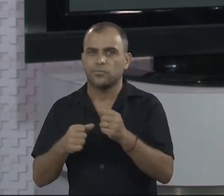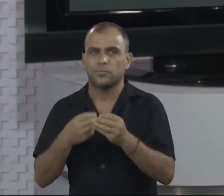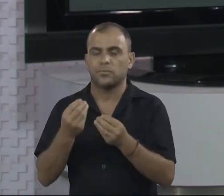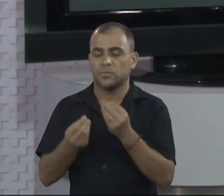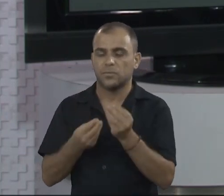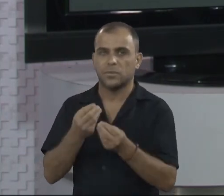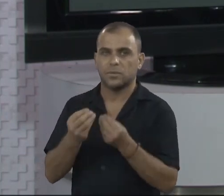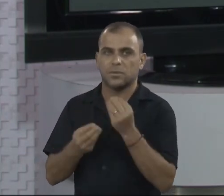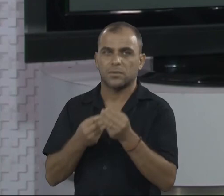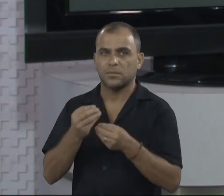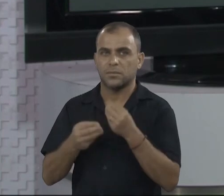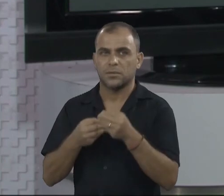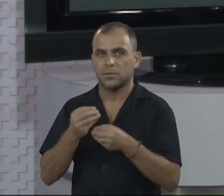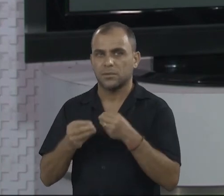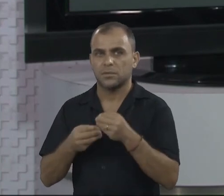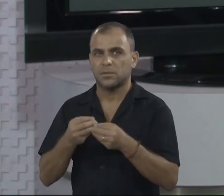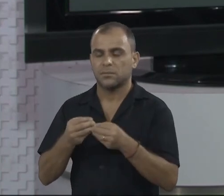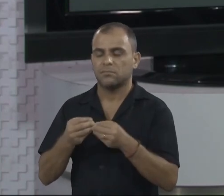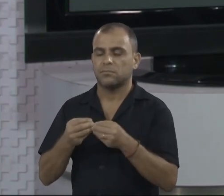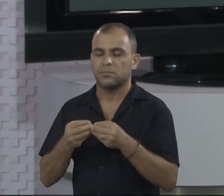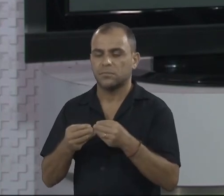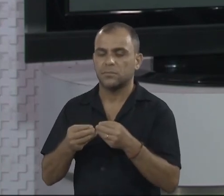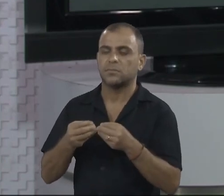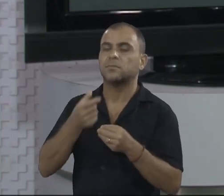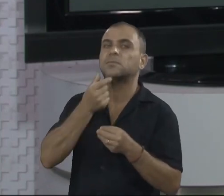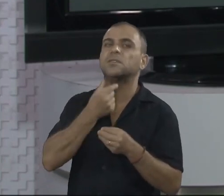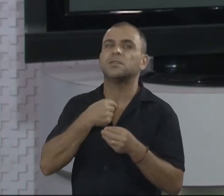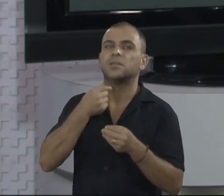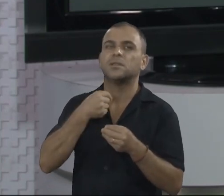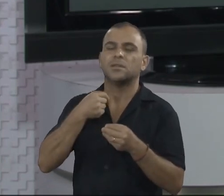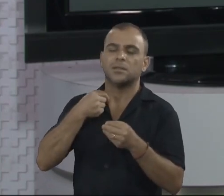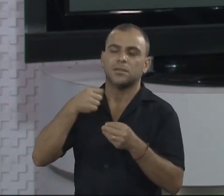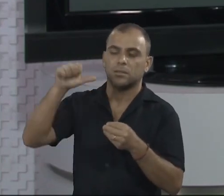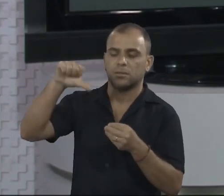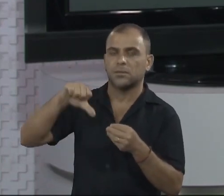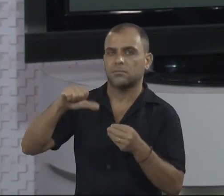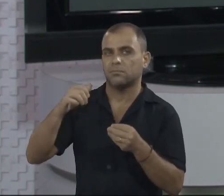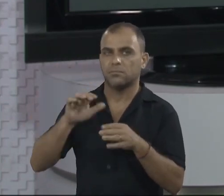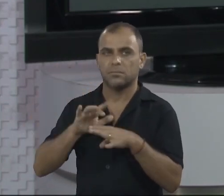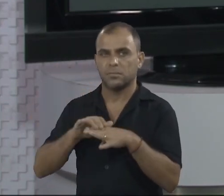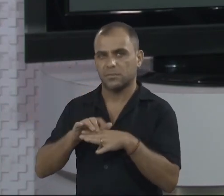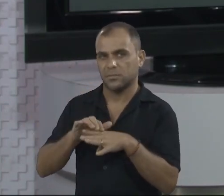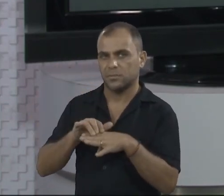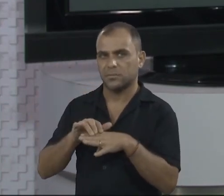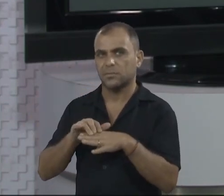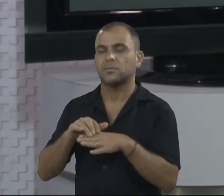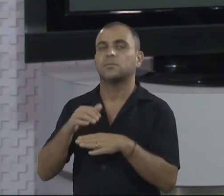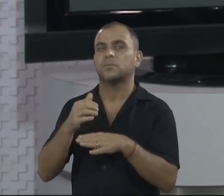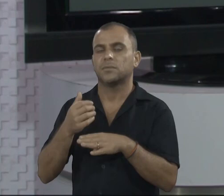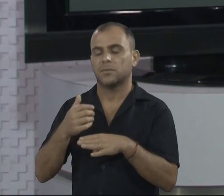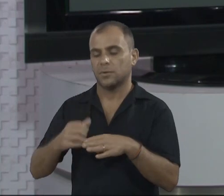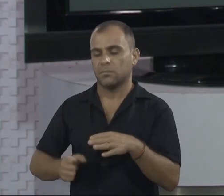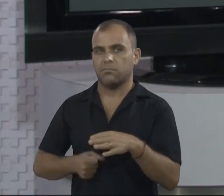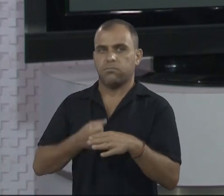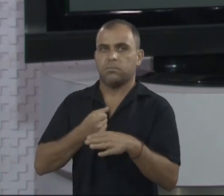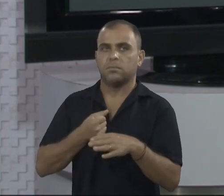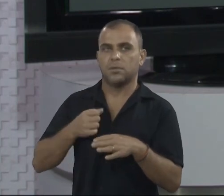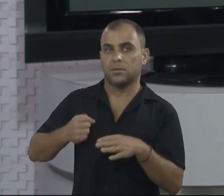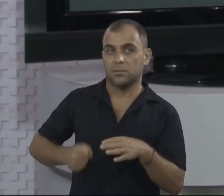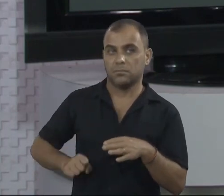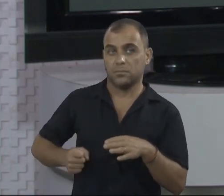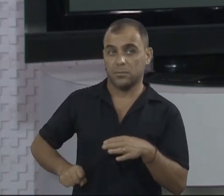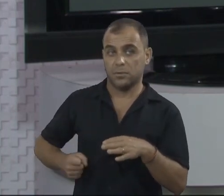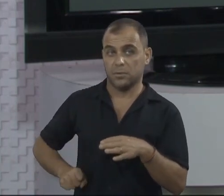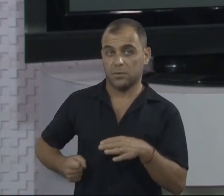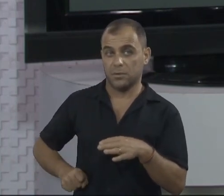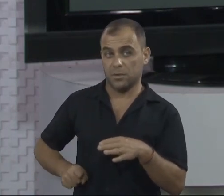misturas também, vai afetar o esôfago e danificar também. E pode causar enjoo e diarreia também, dependendo